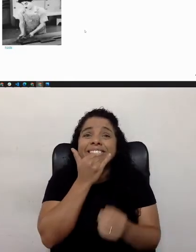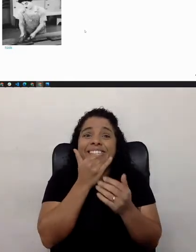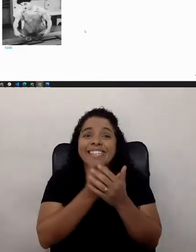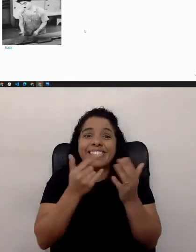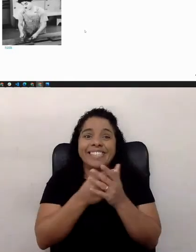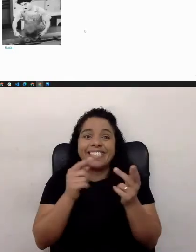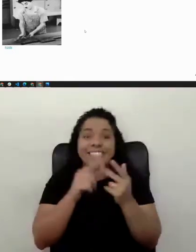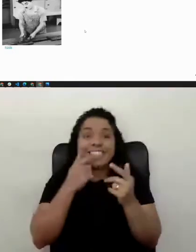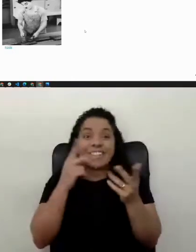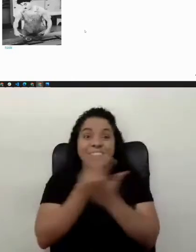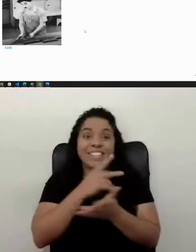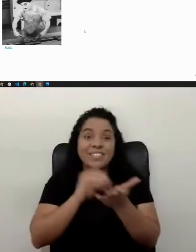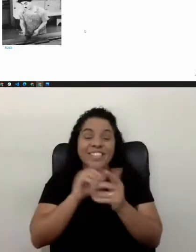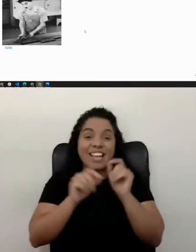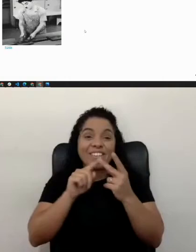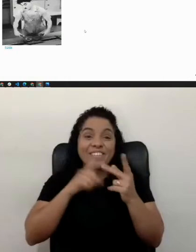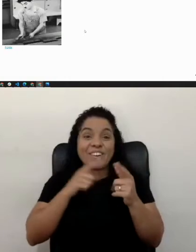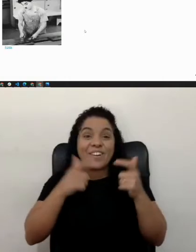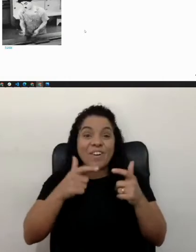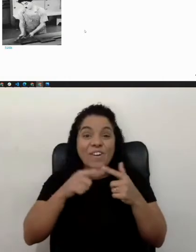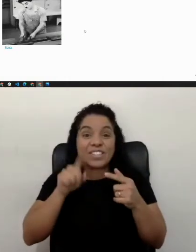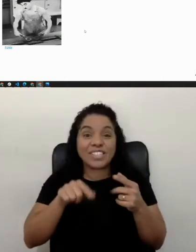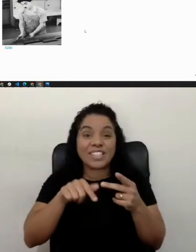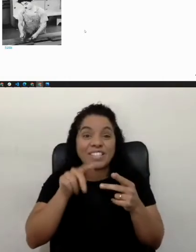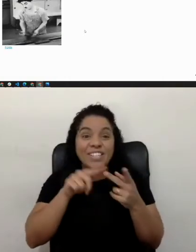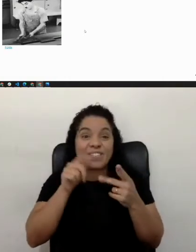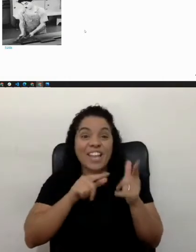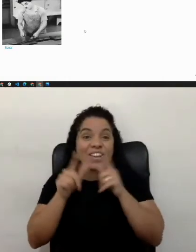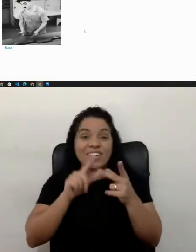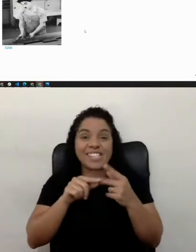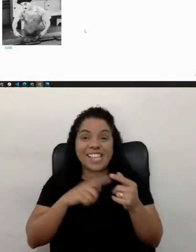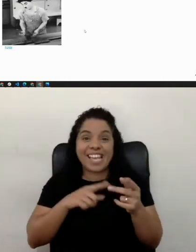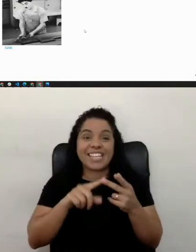aqui, final, para vocês, é assim, aonde que o QA, né, consegue